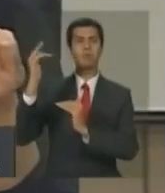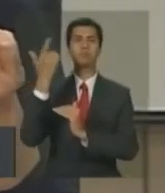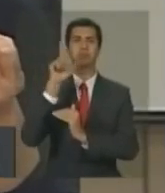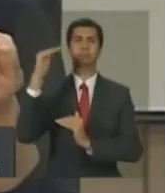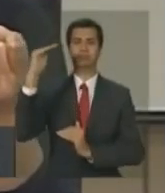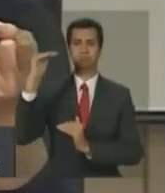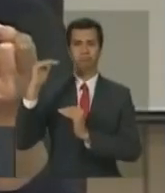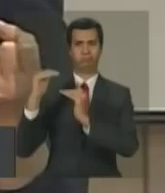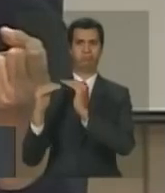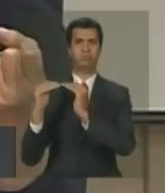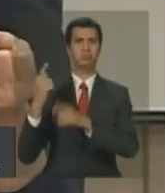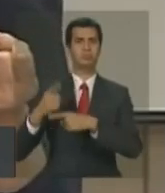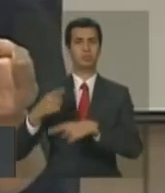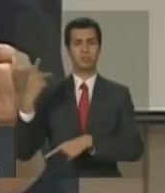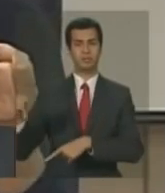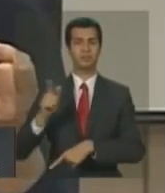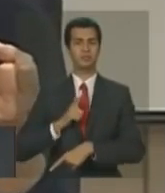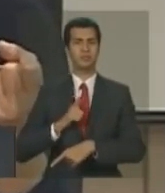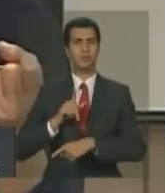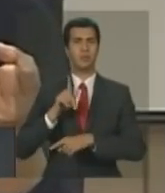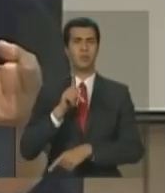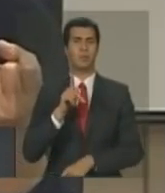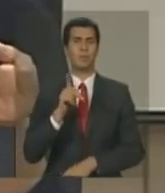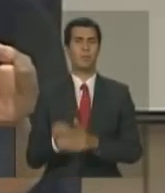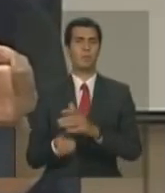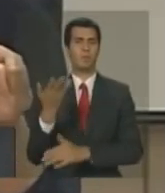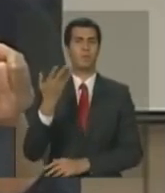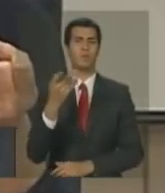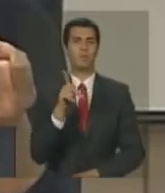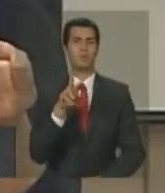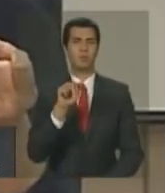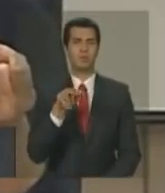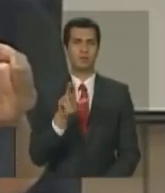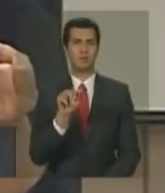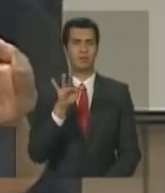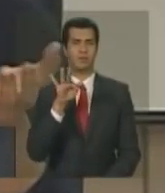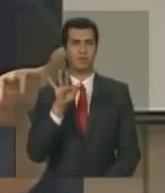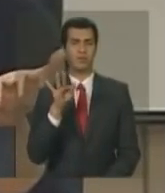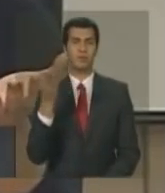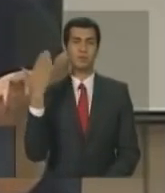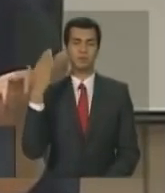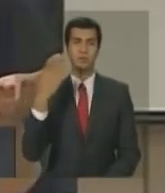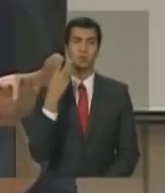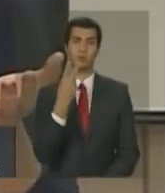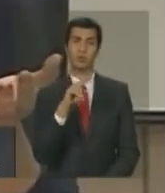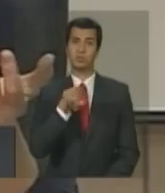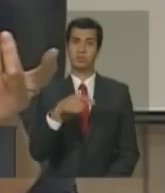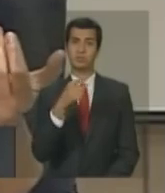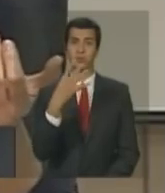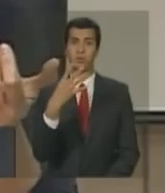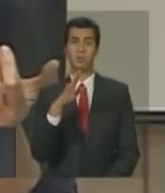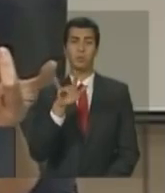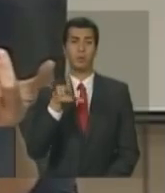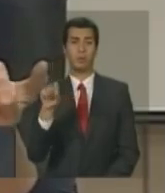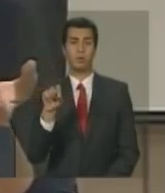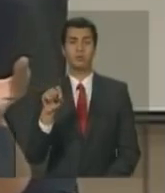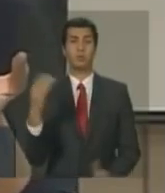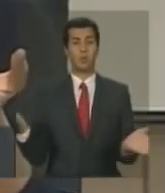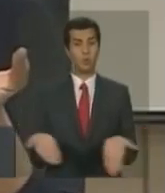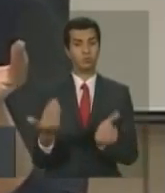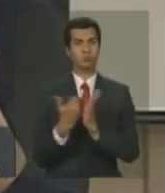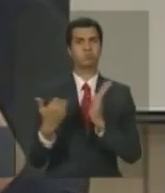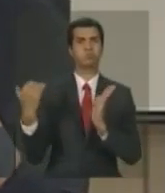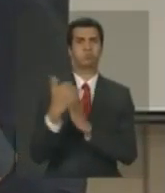exatamente entre campo e cidade. Nós tivemos um avanço muito grande na redução da desigualdade no campo, que tem a